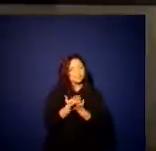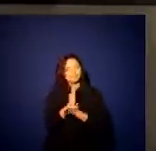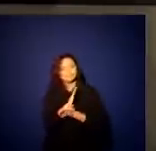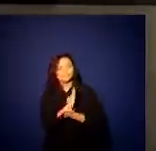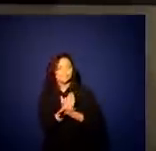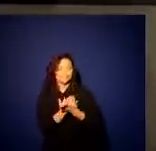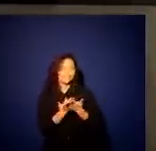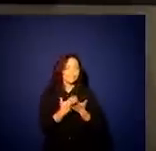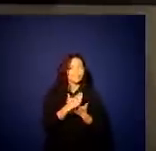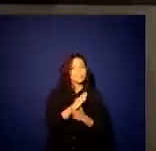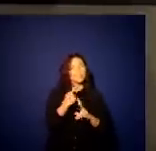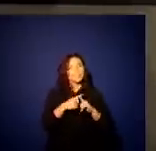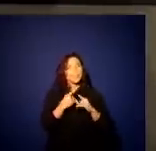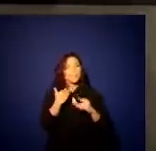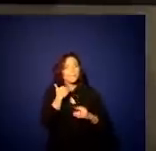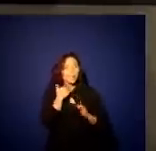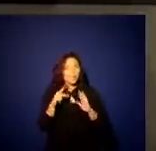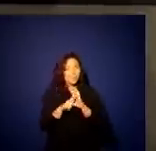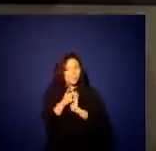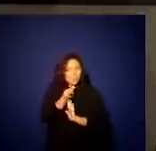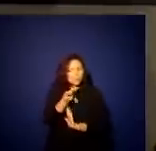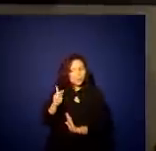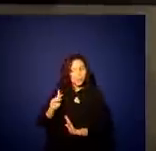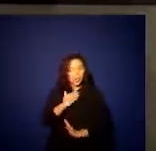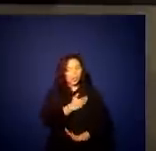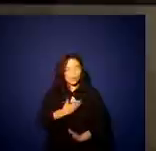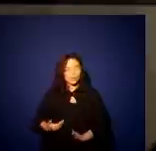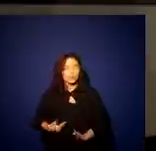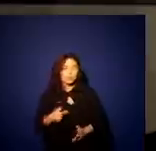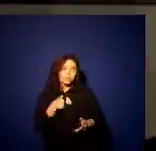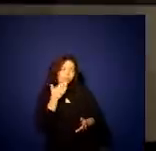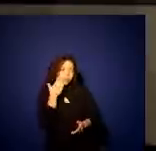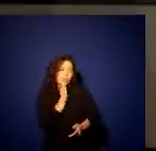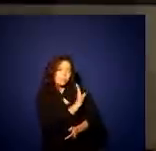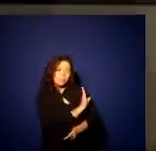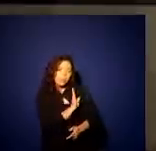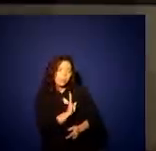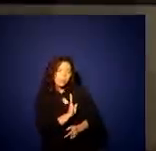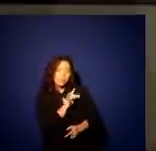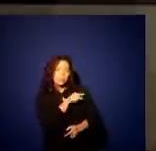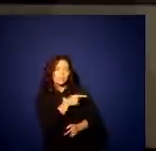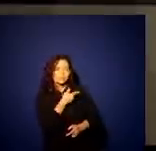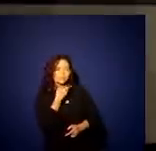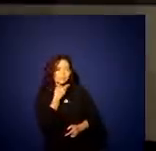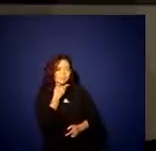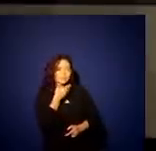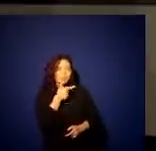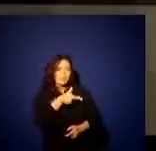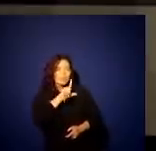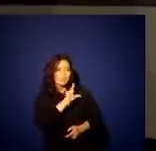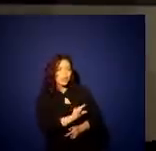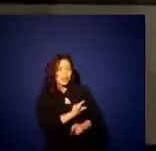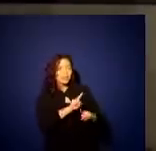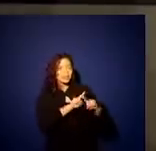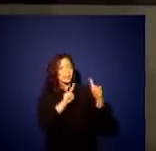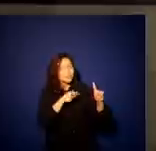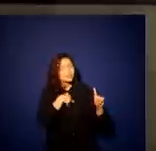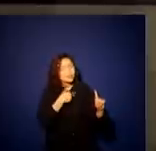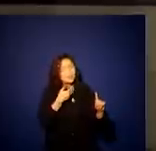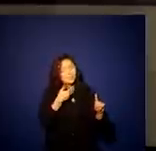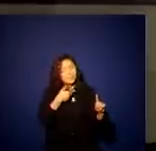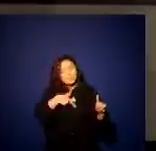você olha para banco público então assim a gente acha que tá barato mas aí a gente prefere se expor por exemplo no Itaú que é um banco